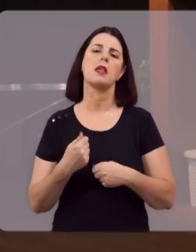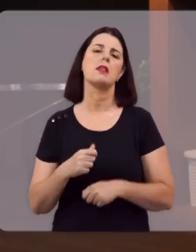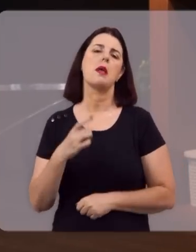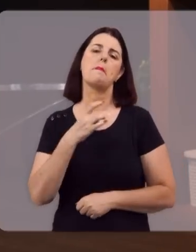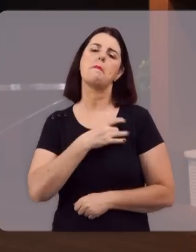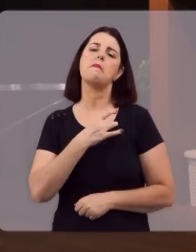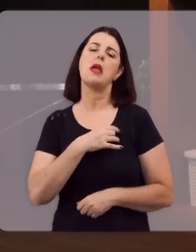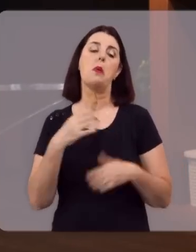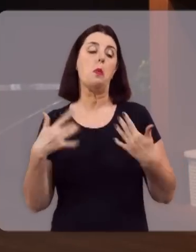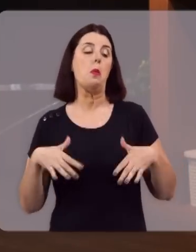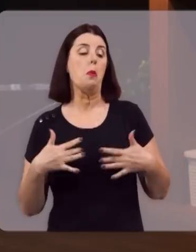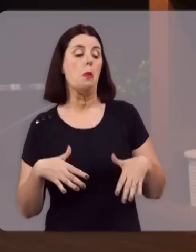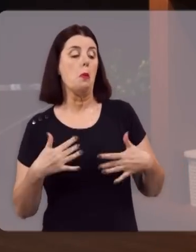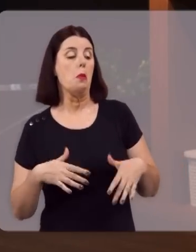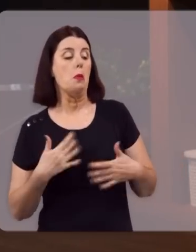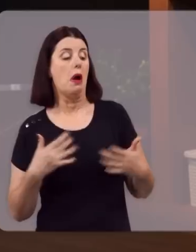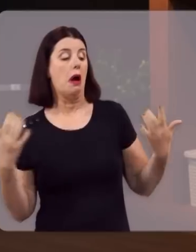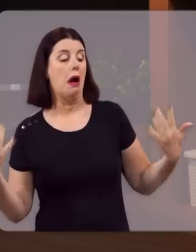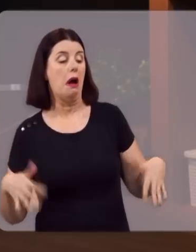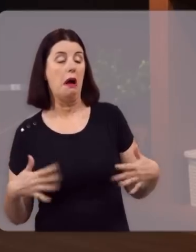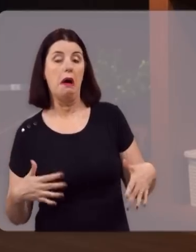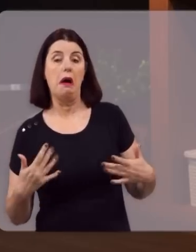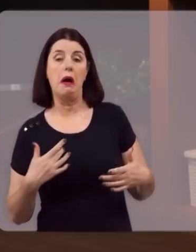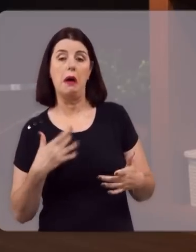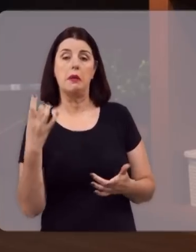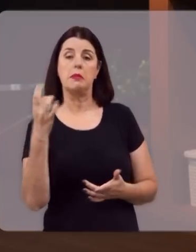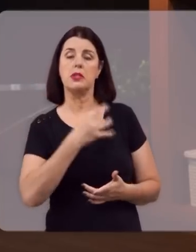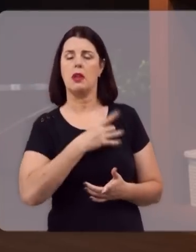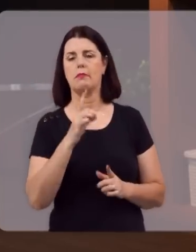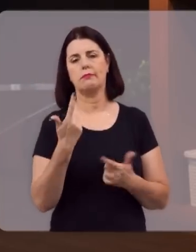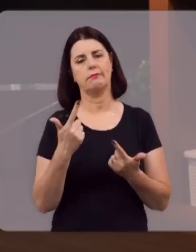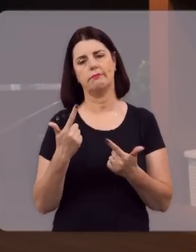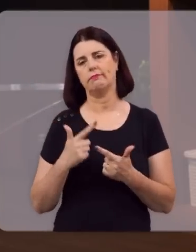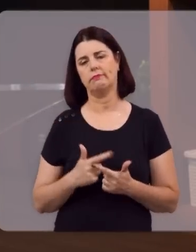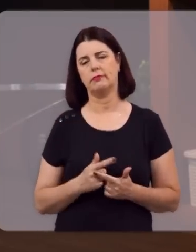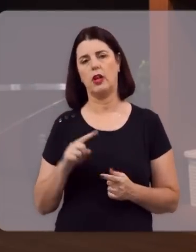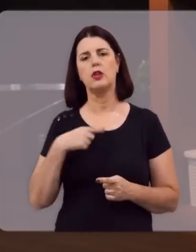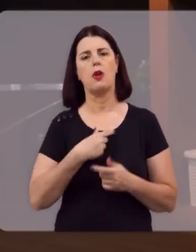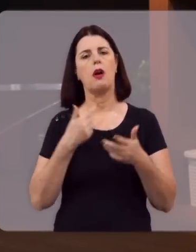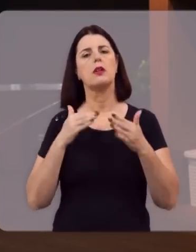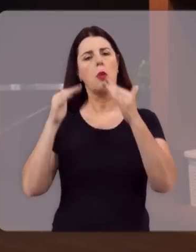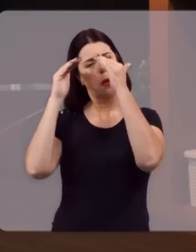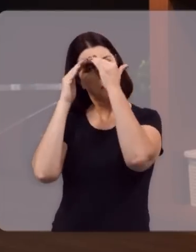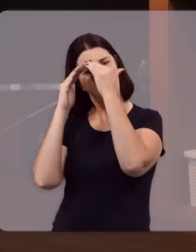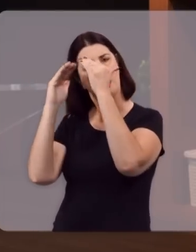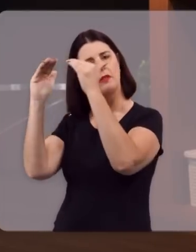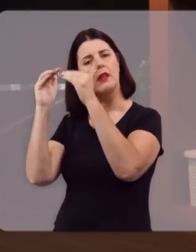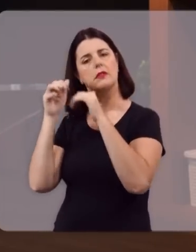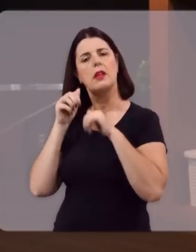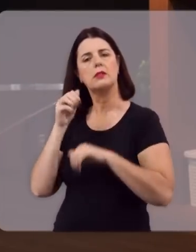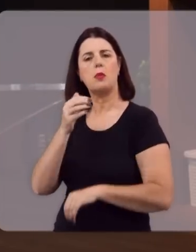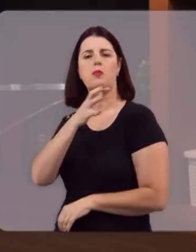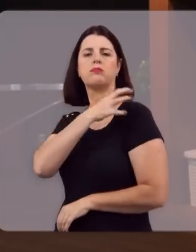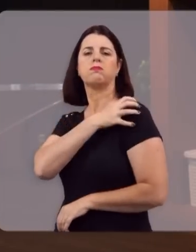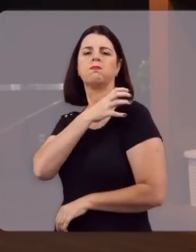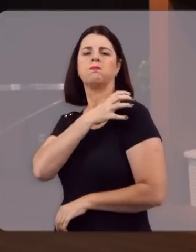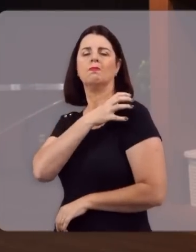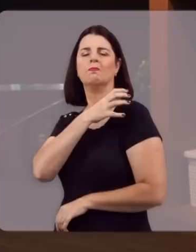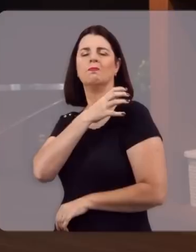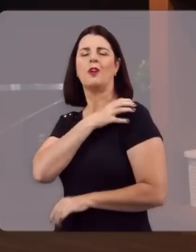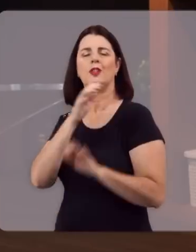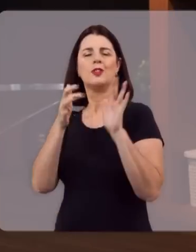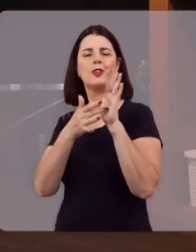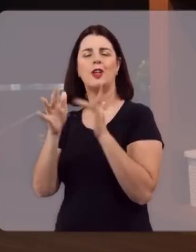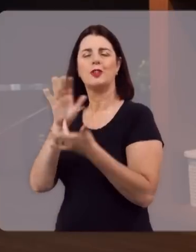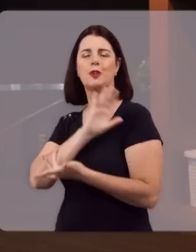ter medo, ficarmos acuados, ficarmos amedrontados. Não, nós seguimos o capitão do exército celestial, Jesus